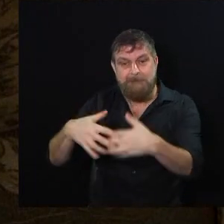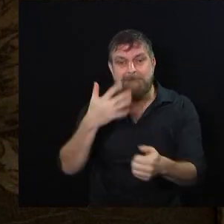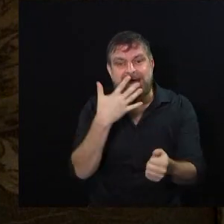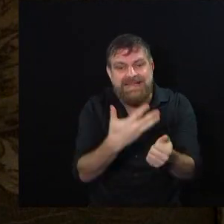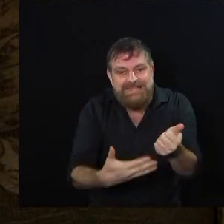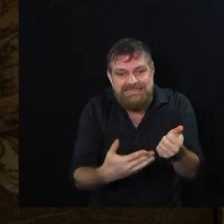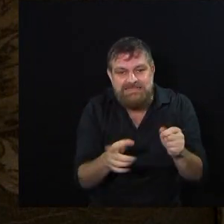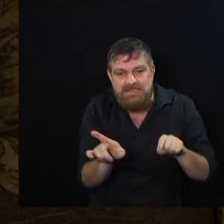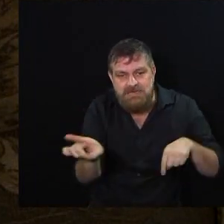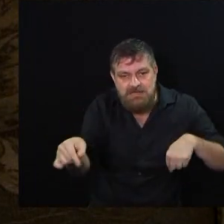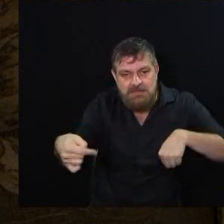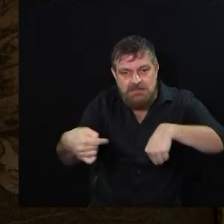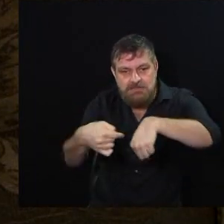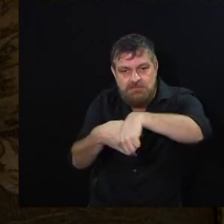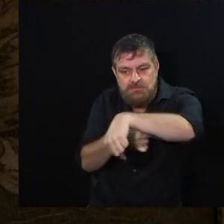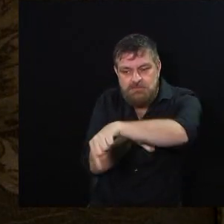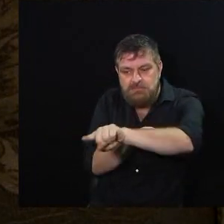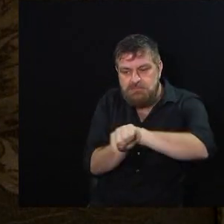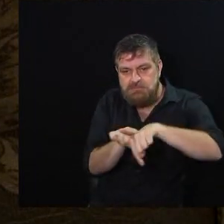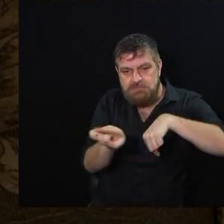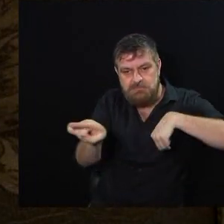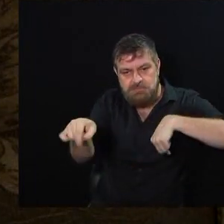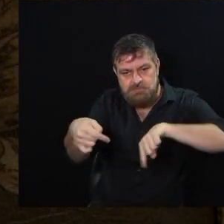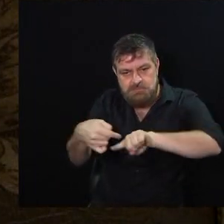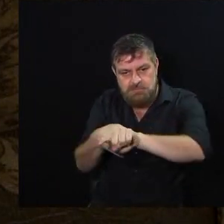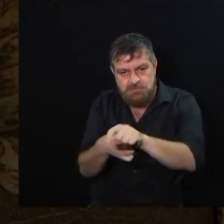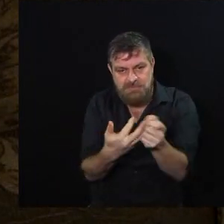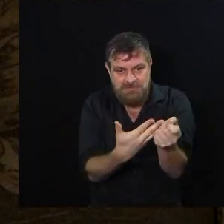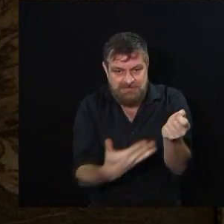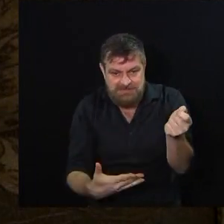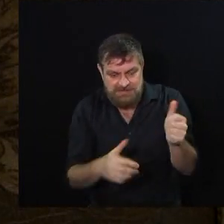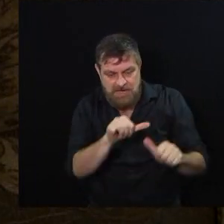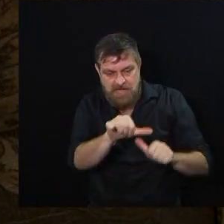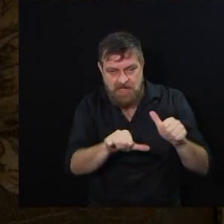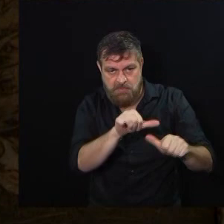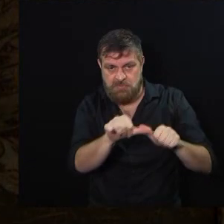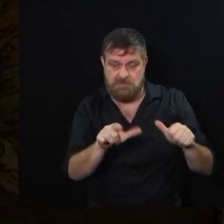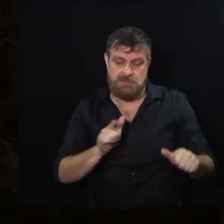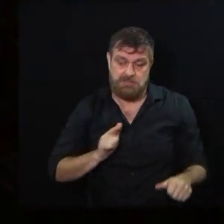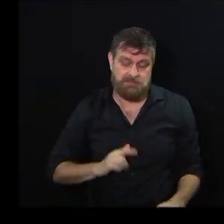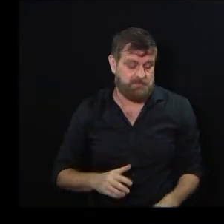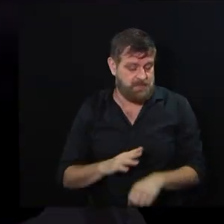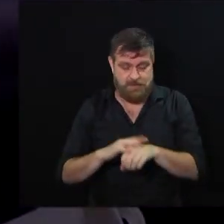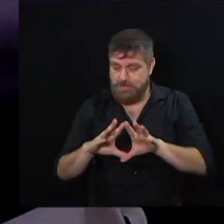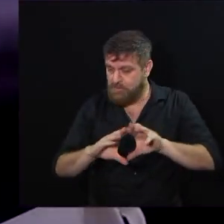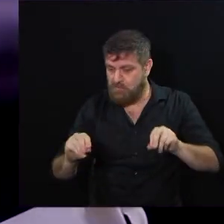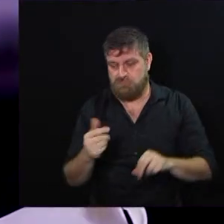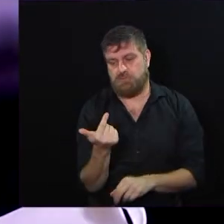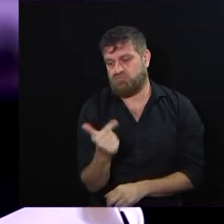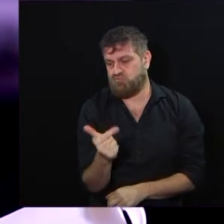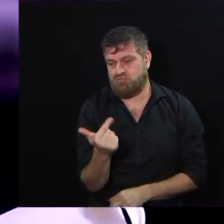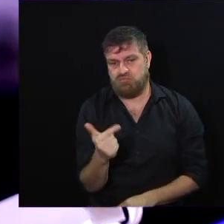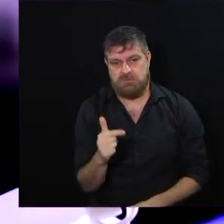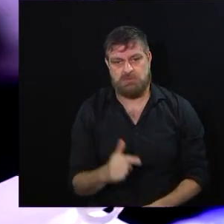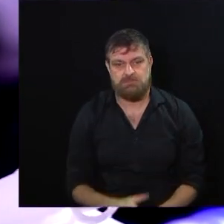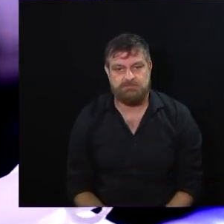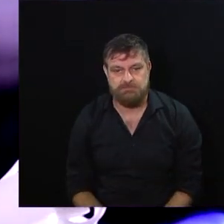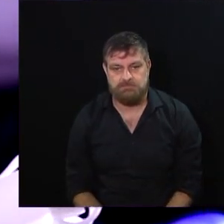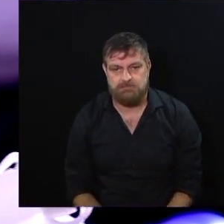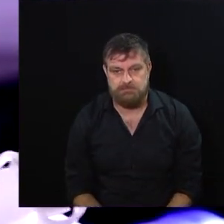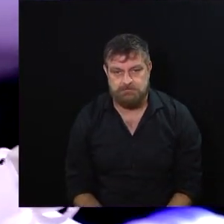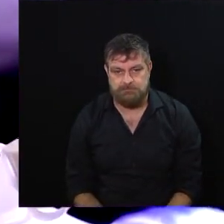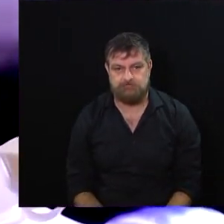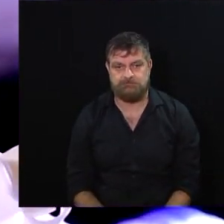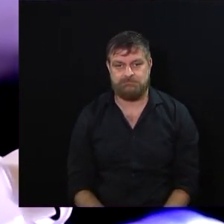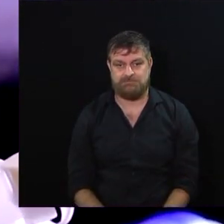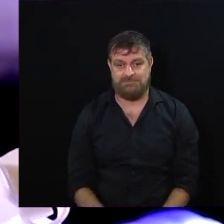curá-lo. É, pode melhorar, adiar um pouquinho, mas adiou 8 anos. Foram mais de 6 meses entre